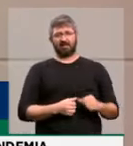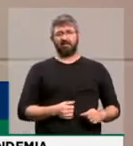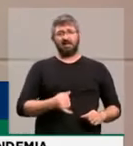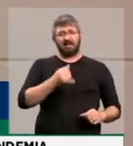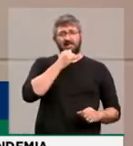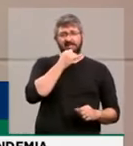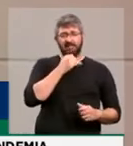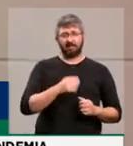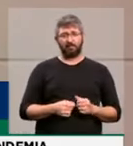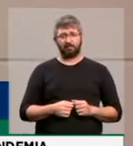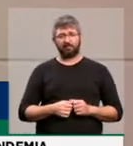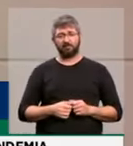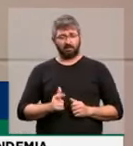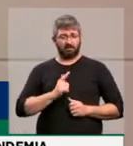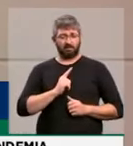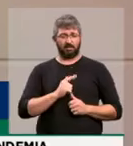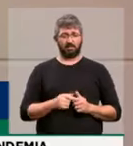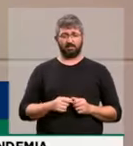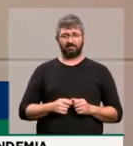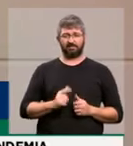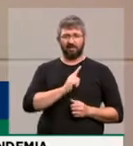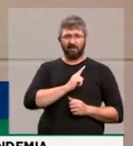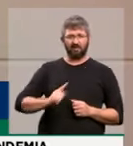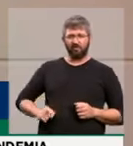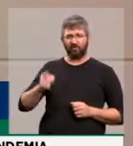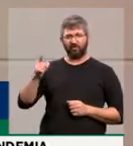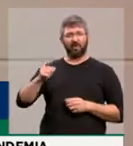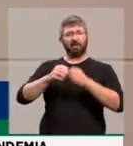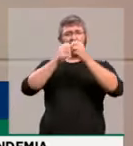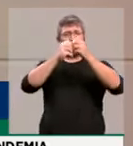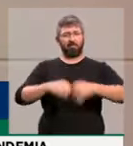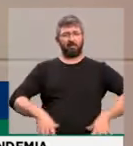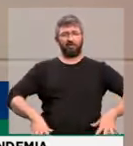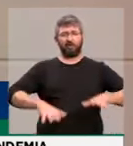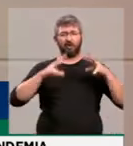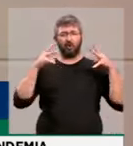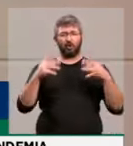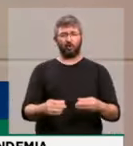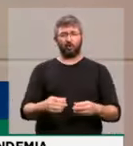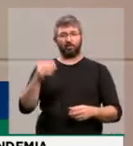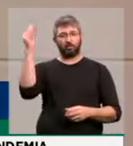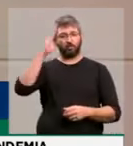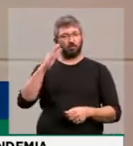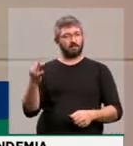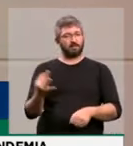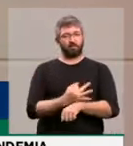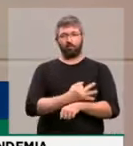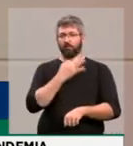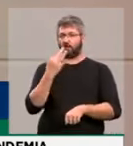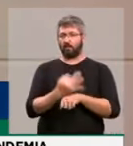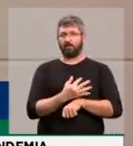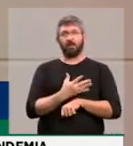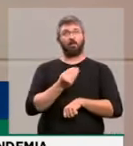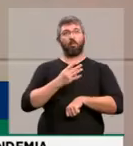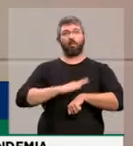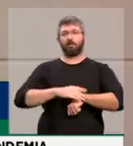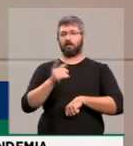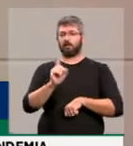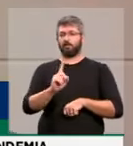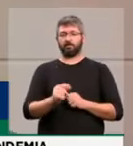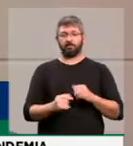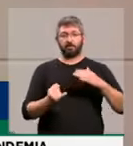escrito pelo João Moreira Salles. É um governo de destruição. O país não suportará isso por muito tempo.